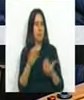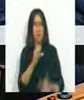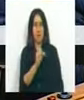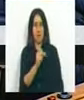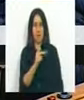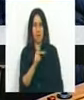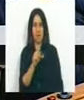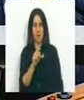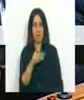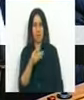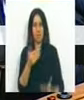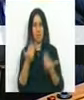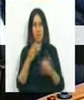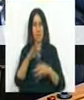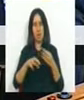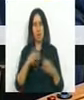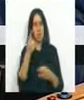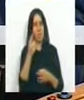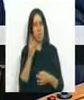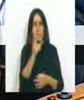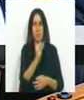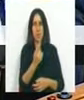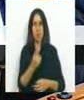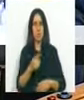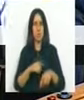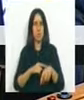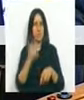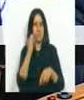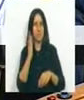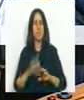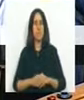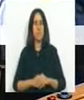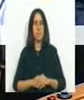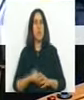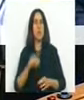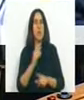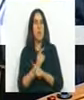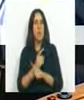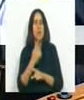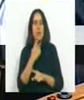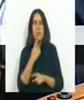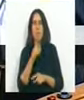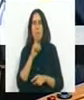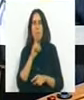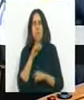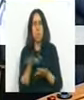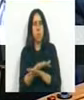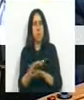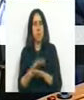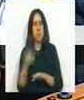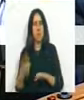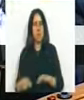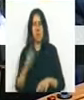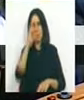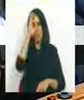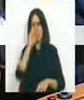Galp é só mais um ato. Ultrapassou o seu tempo, Sr. Deputado. Um ato que revela um padrão de promiscuidade que mancha este